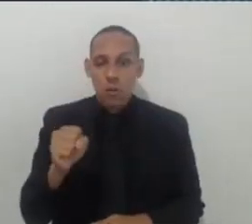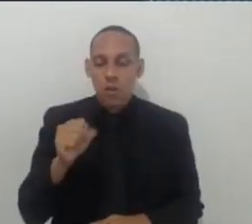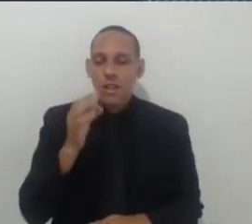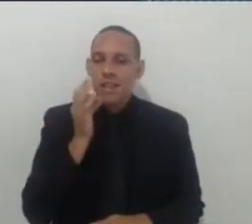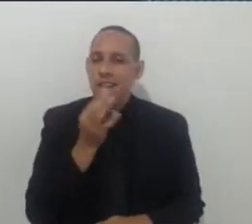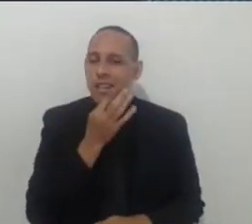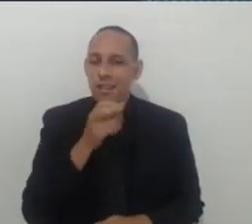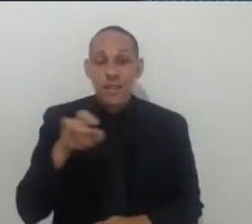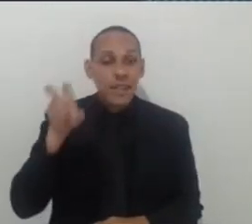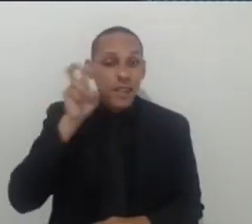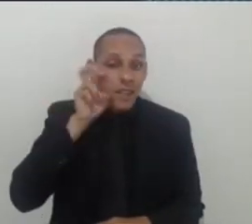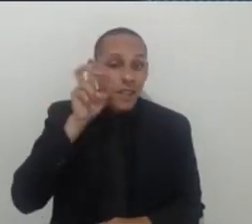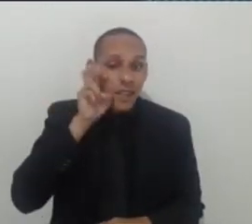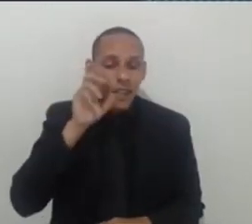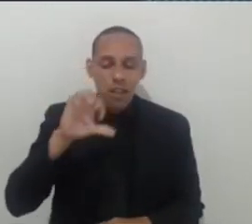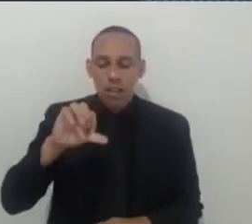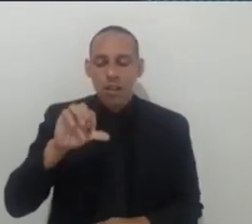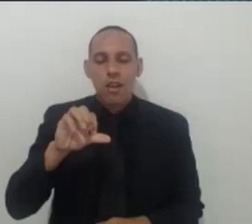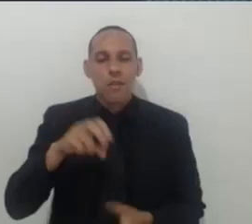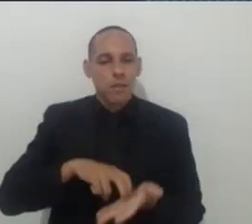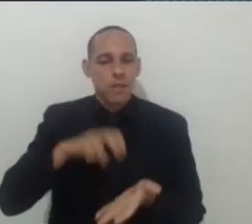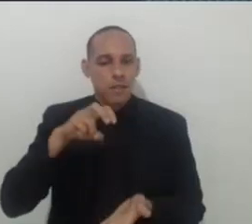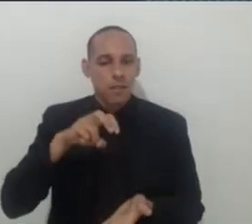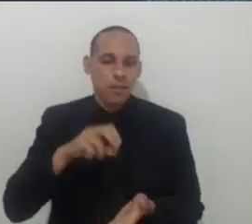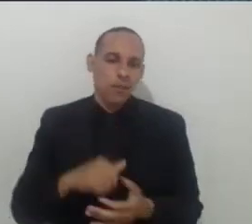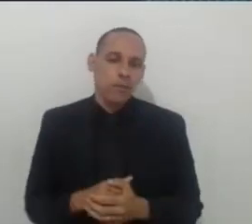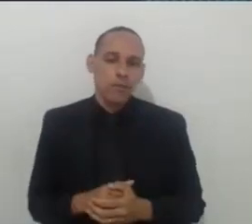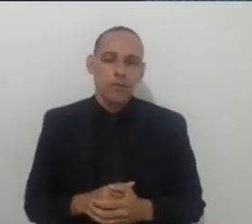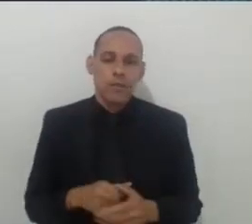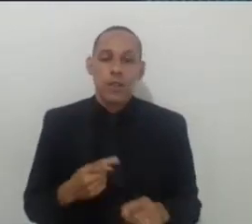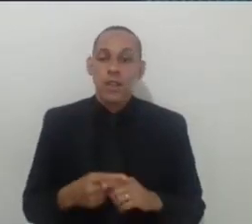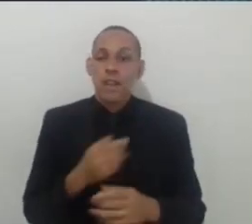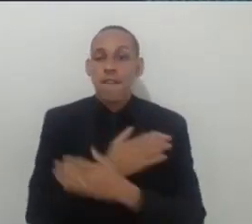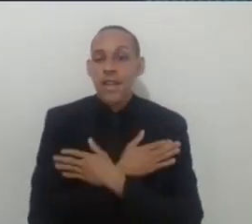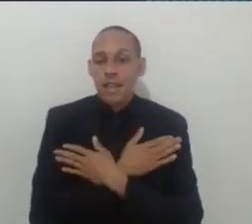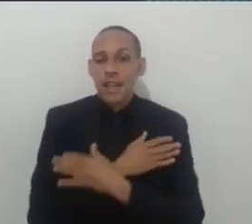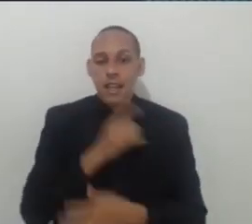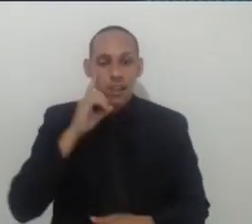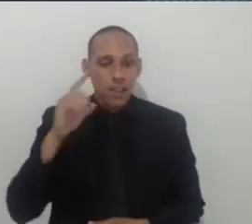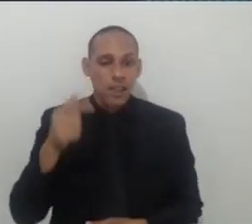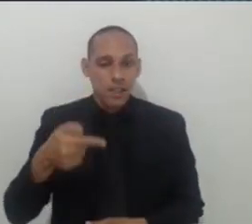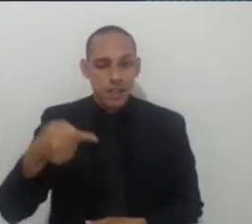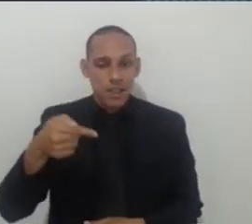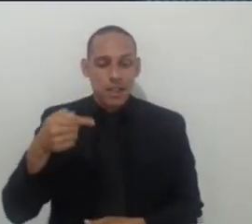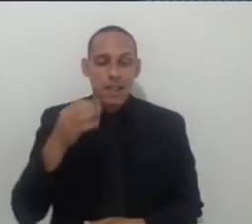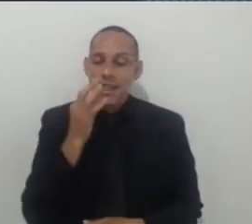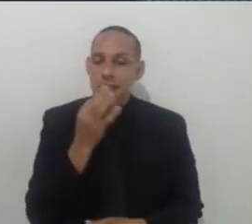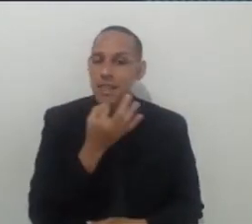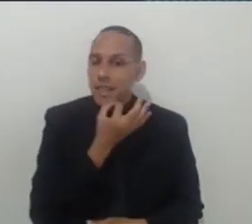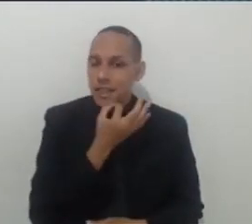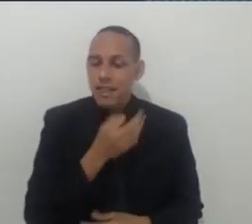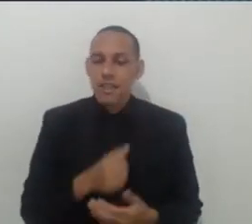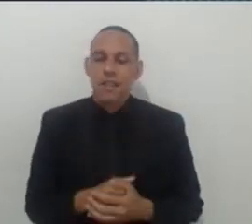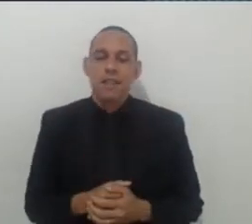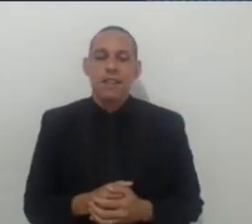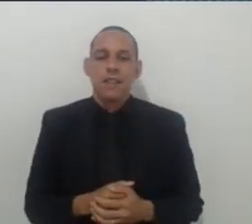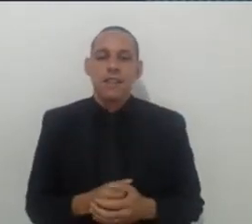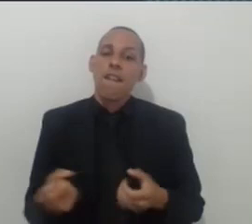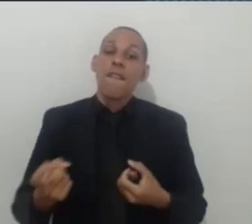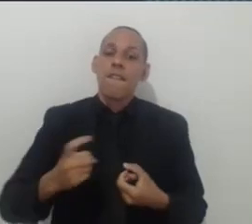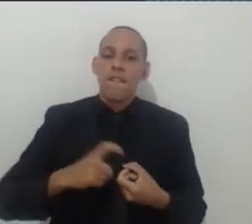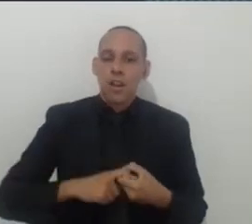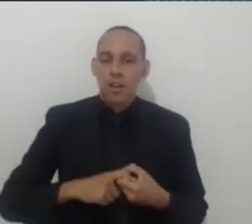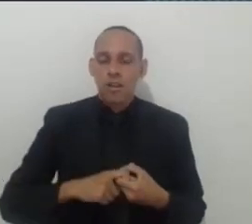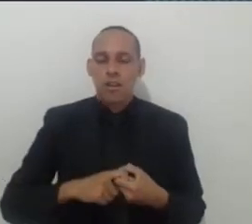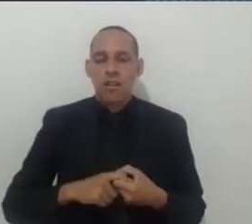quinta-feira, às 9 horas, tendo em vista o feriado dia 7 de setembro, registrando que será retomada da